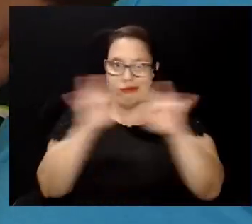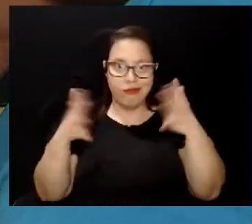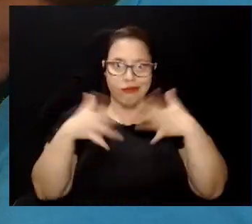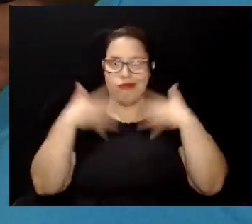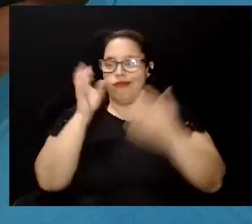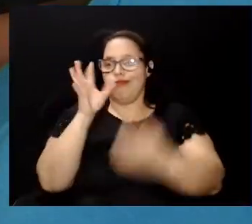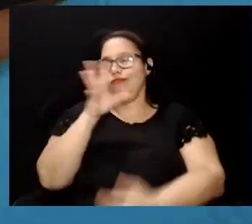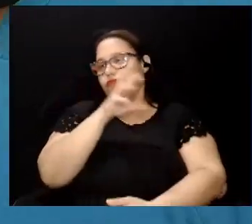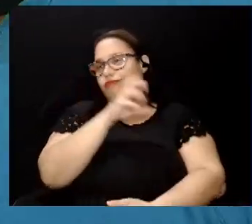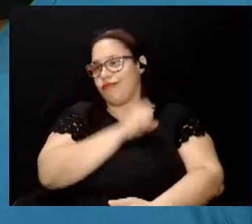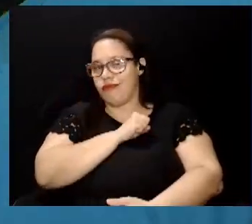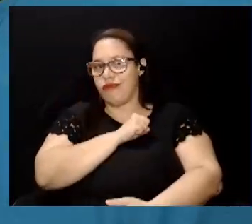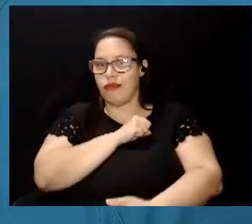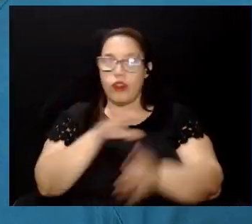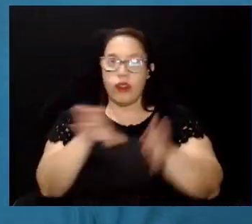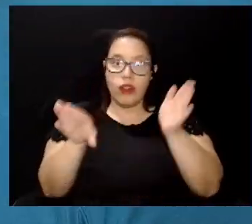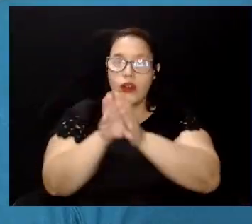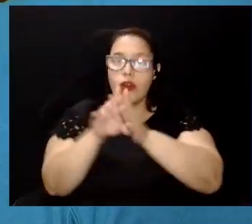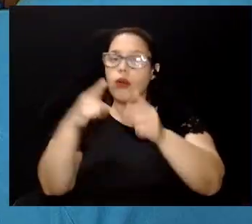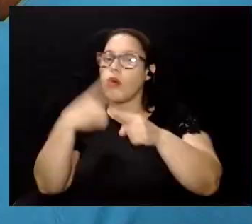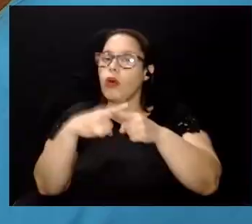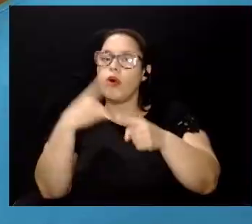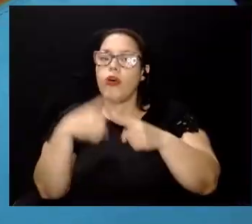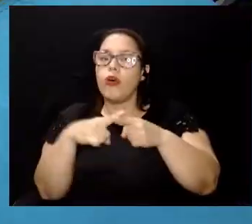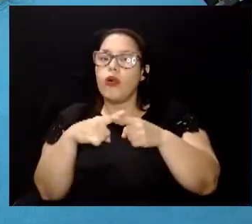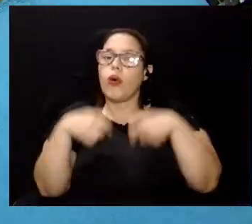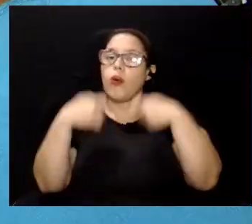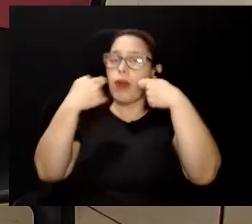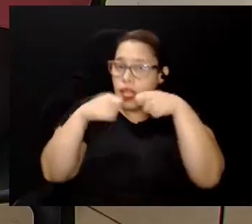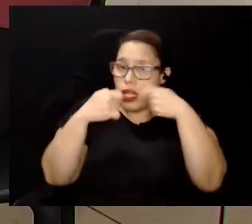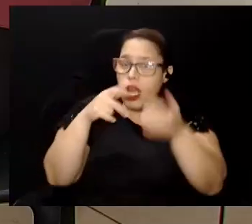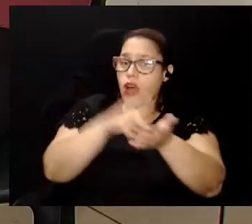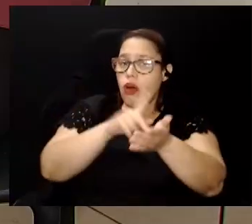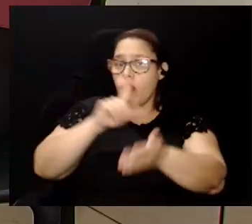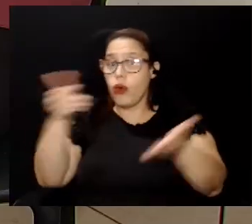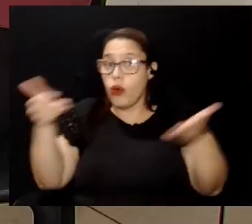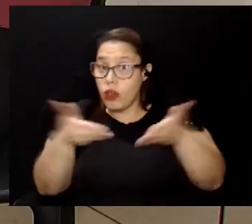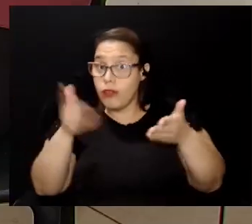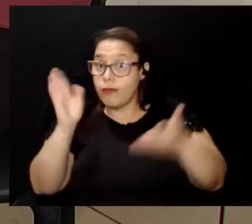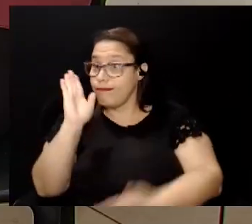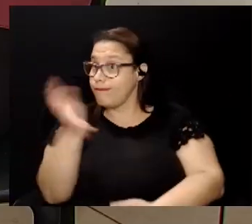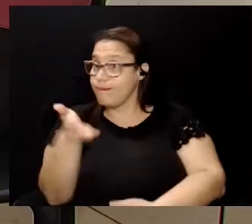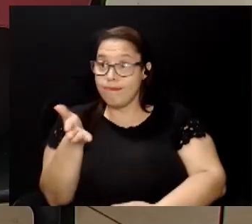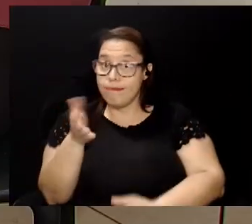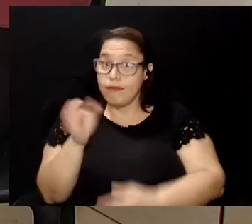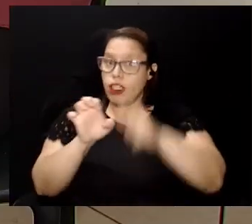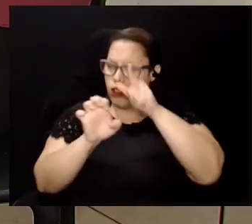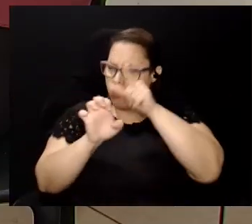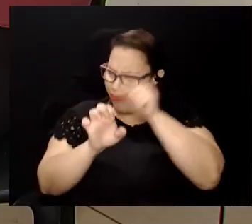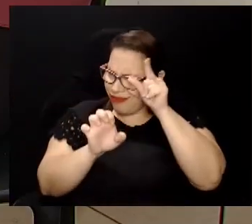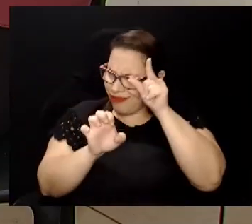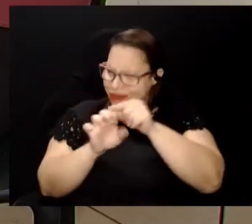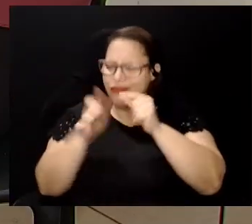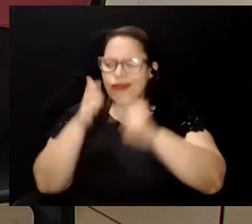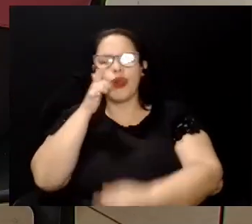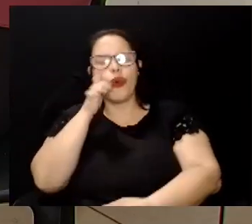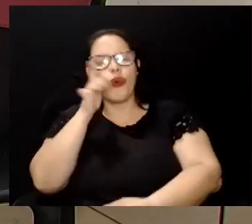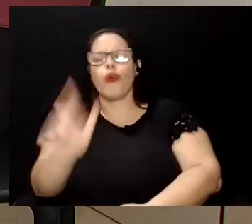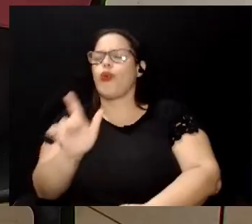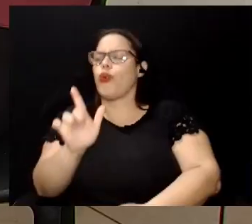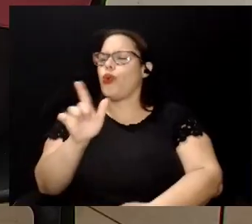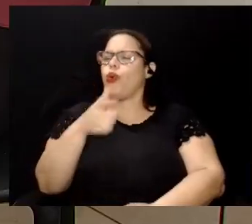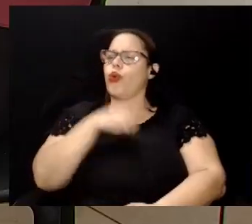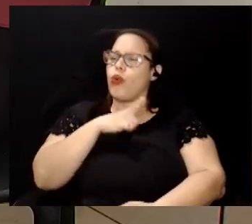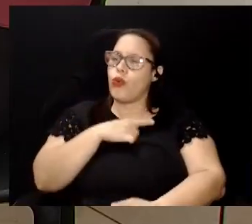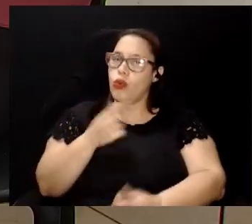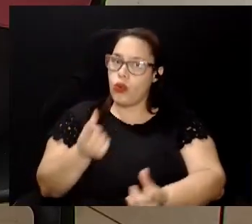Algumas vieram por questões assim de necessidades e hoje elas já empreendem, conseguem ali ter o